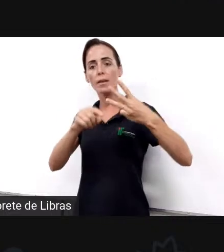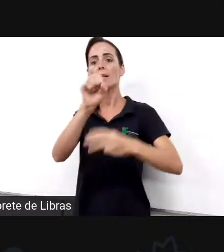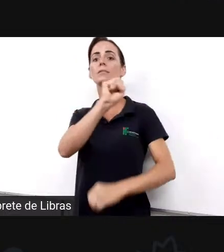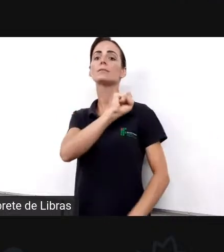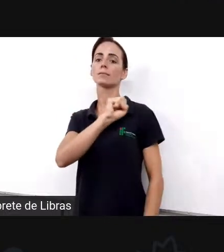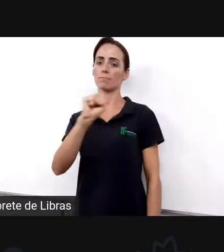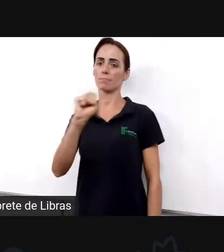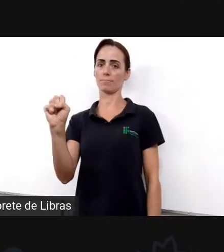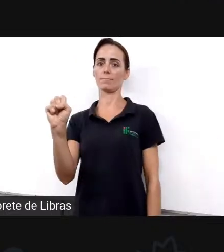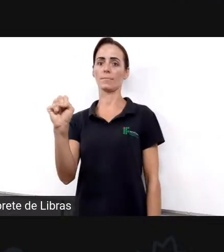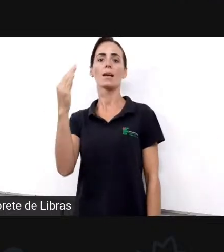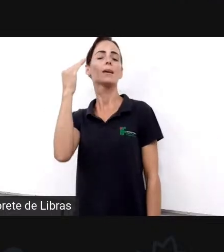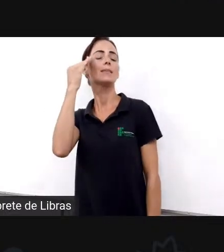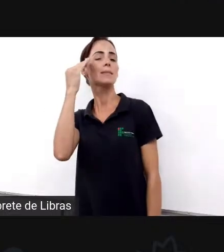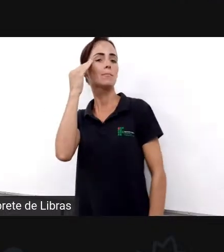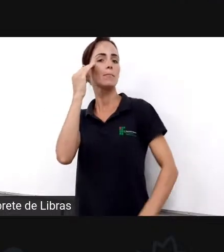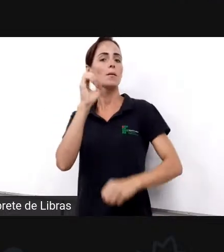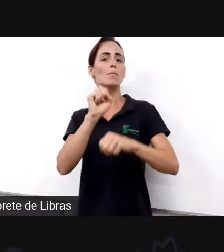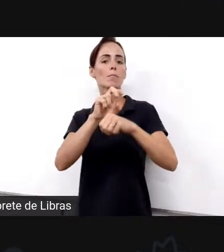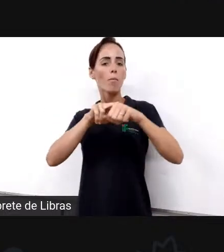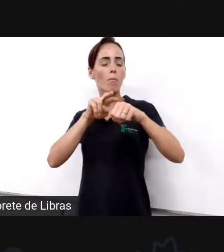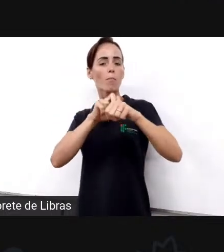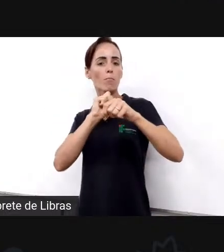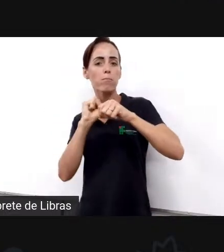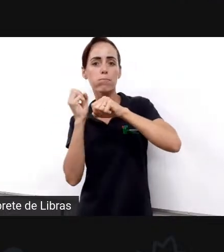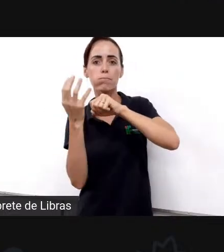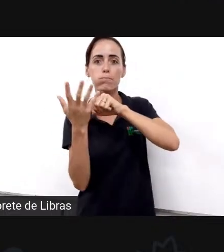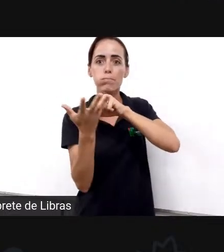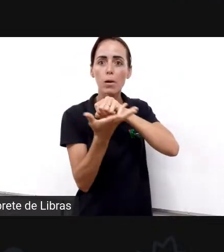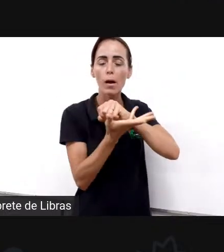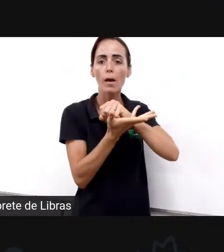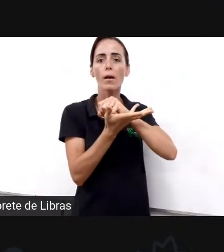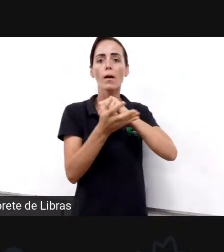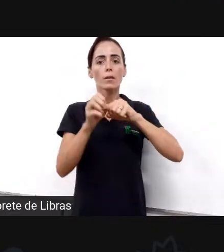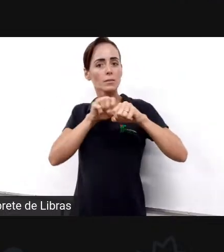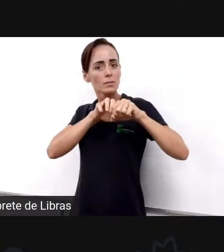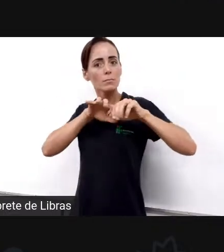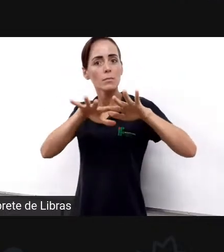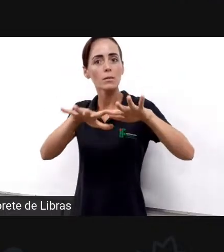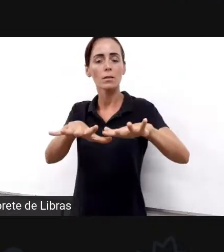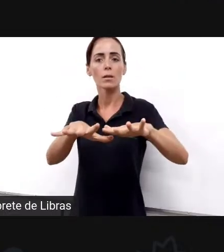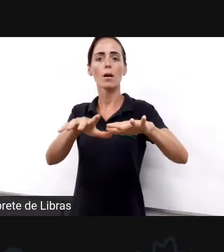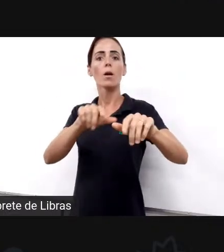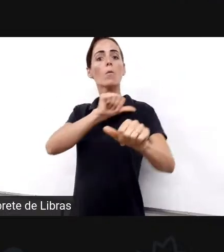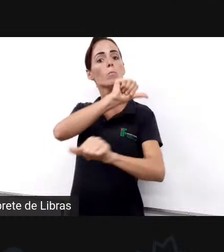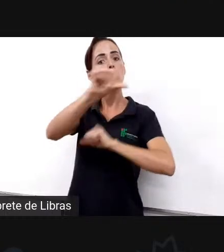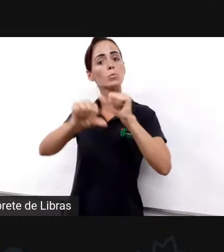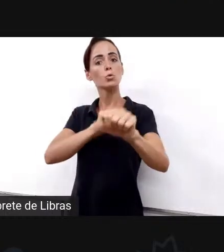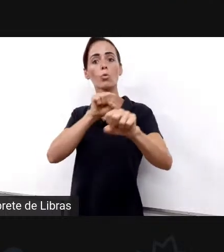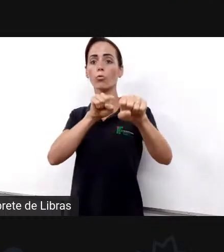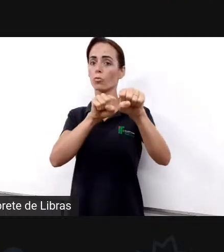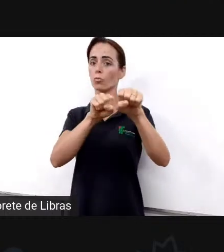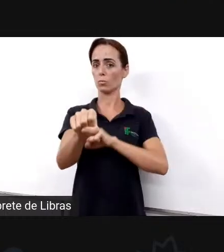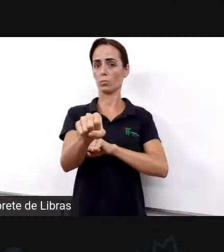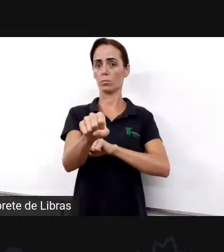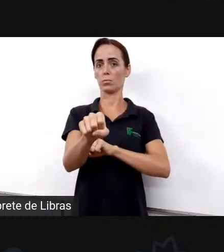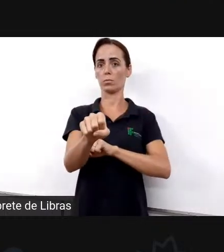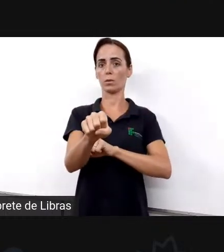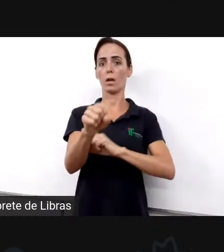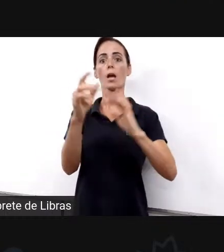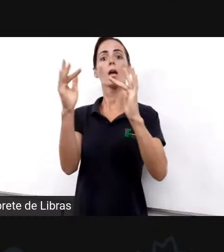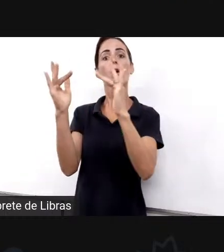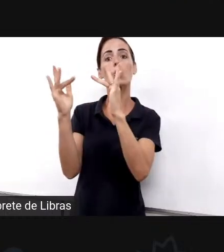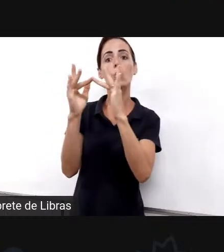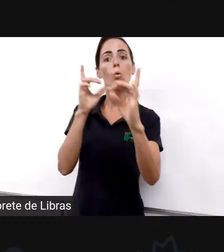sabemos que a pandemia mudou a proposta para a nossa formatura. Os encontros presenciais sempre foram de